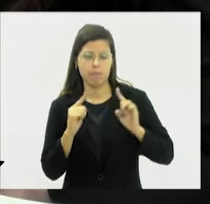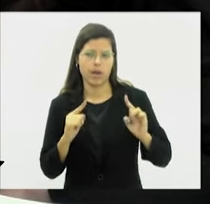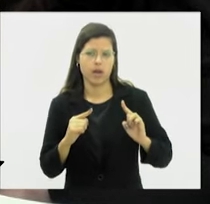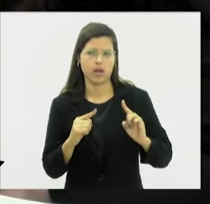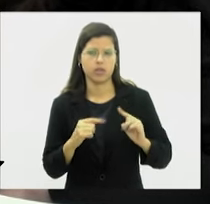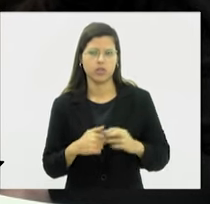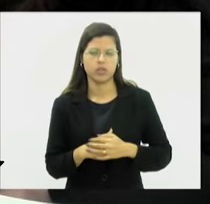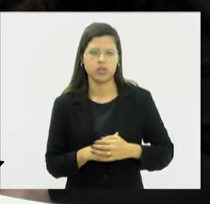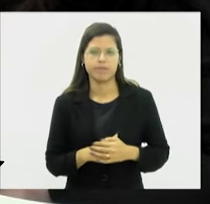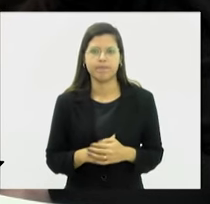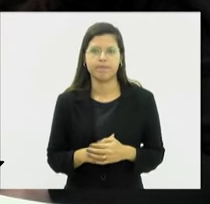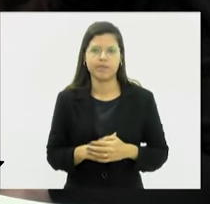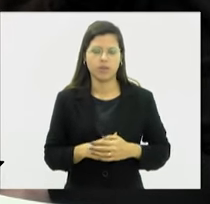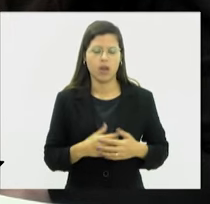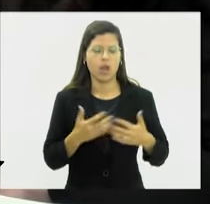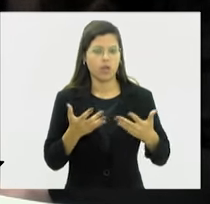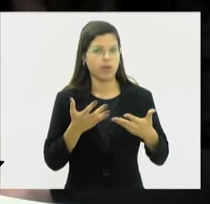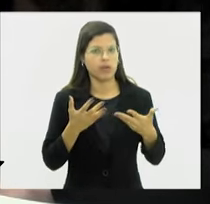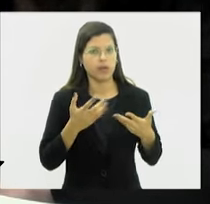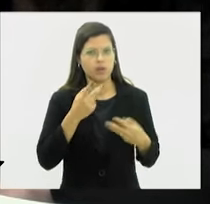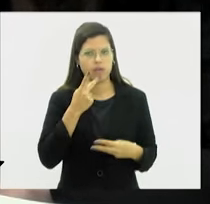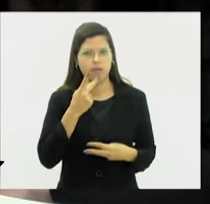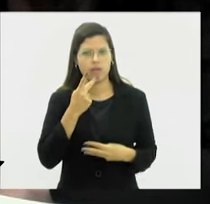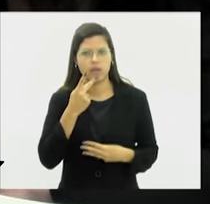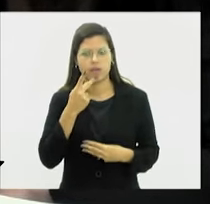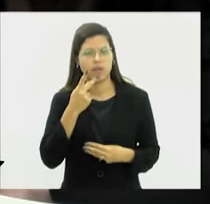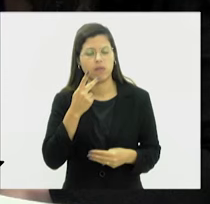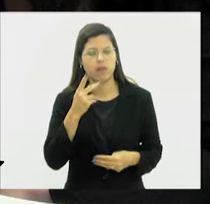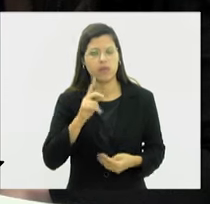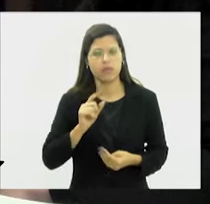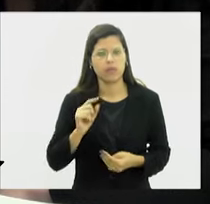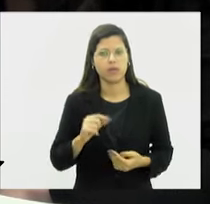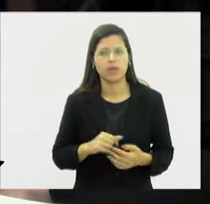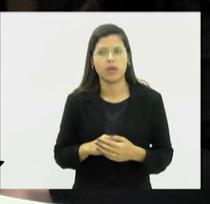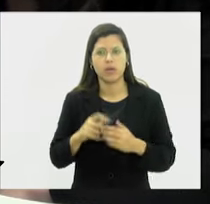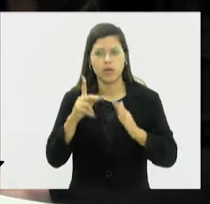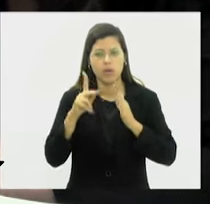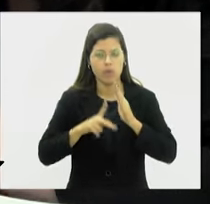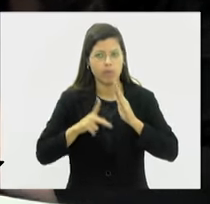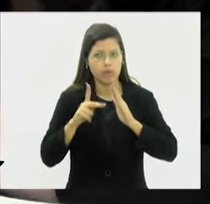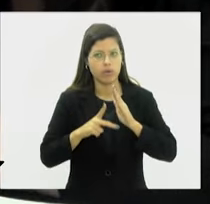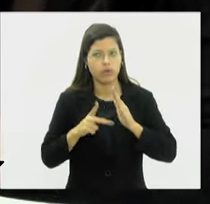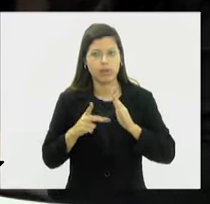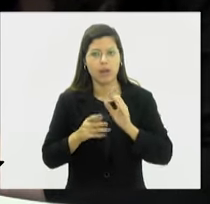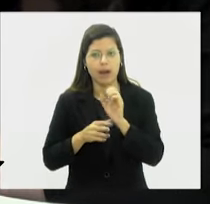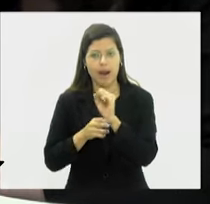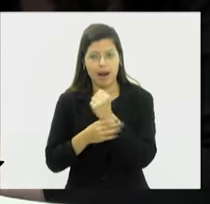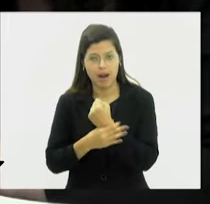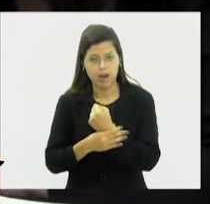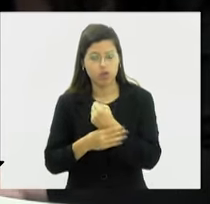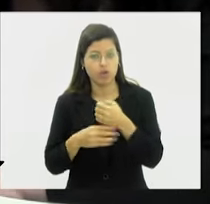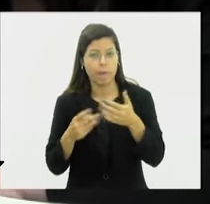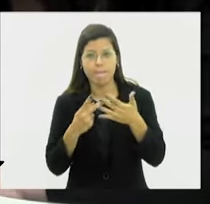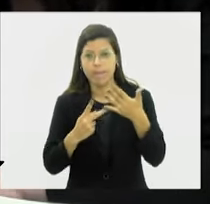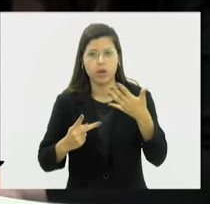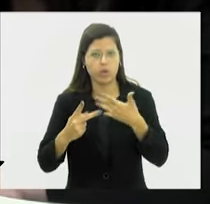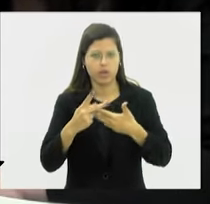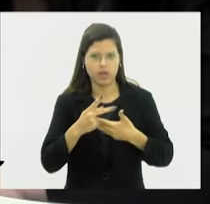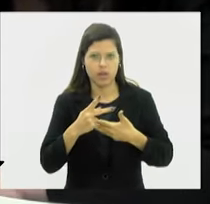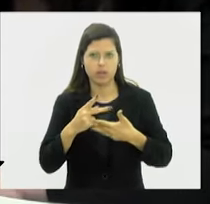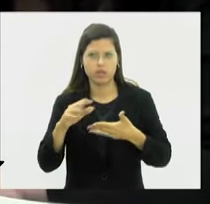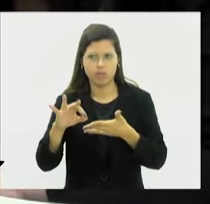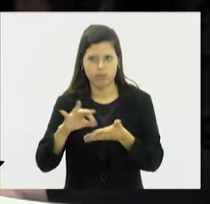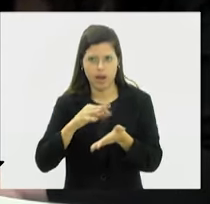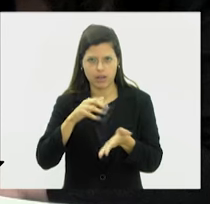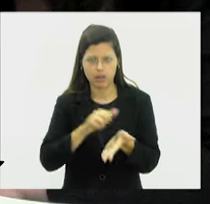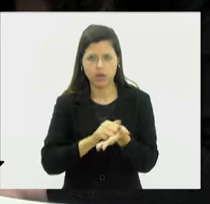eu queria colocar aqui que o projeto, né, ele pretende garantir prioridade de matrículas para